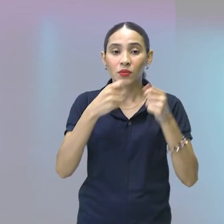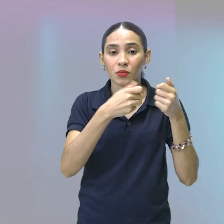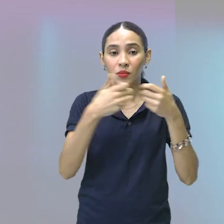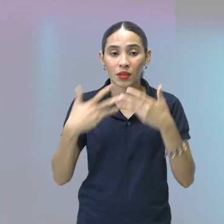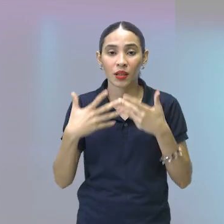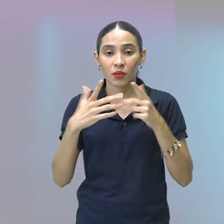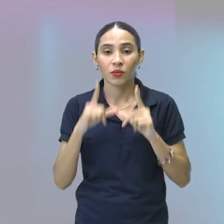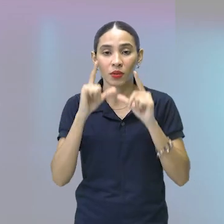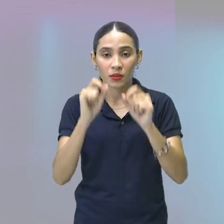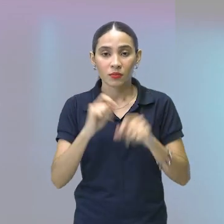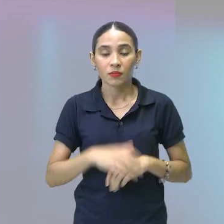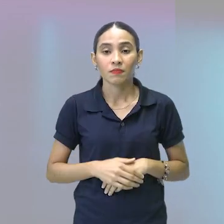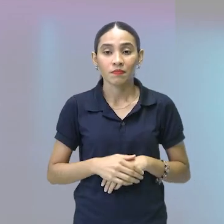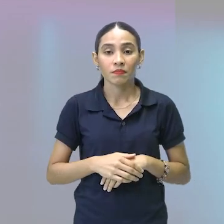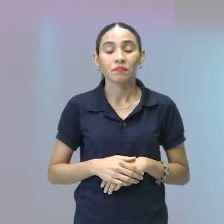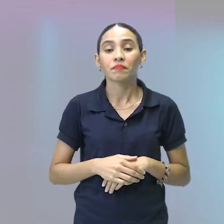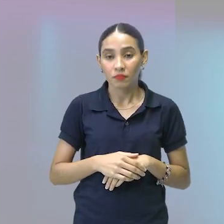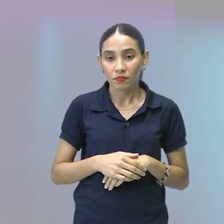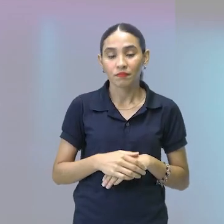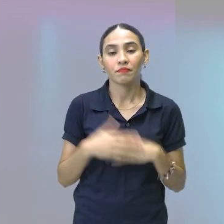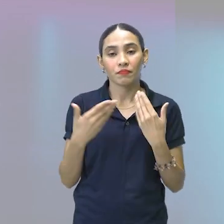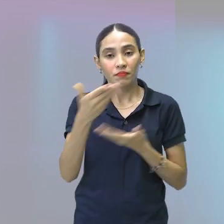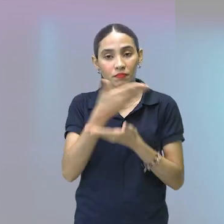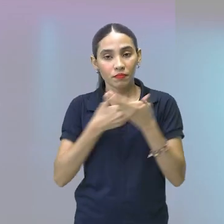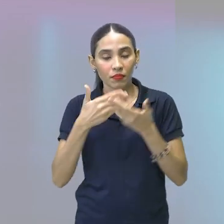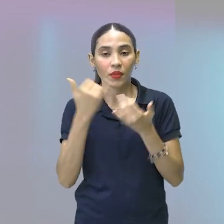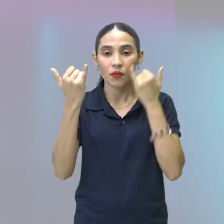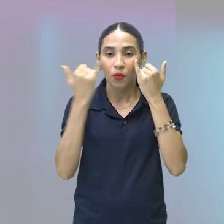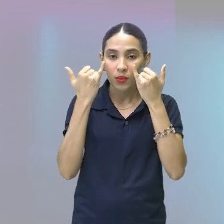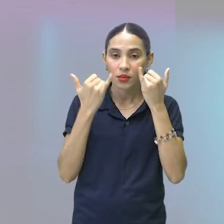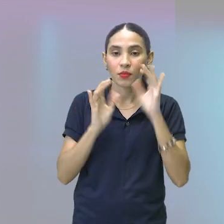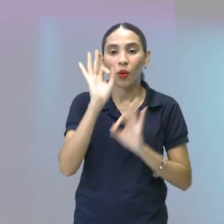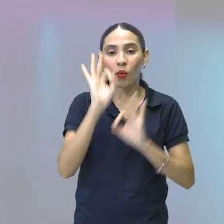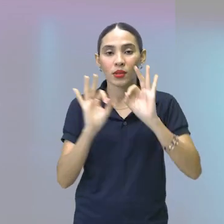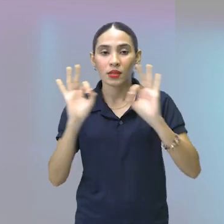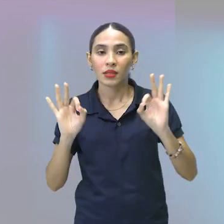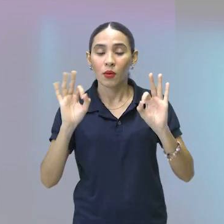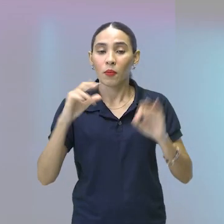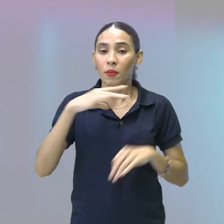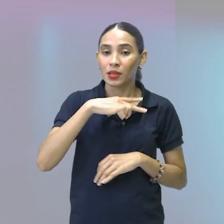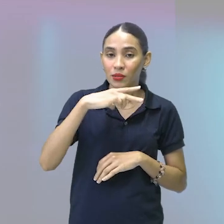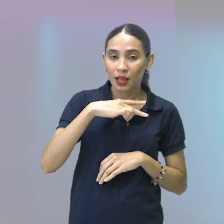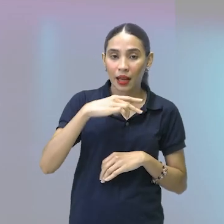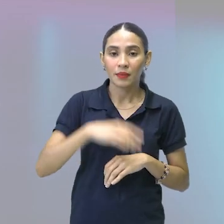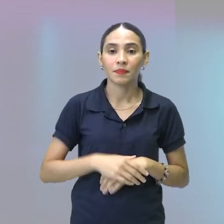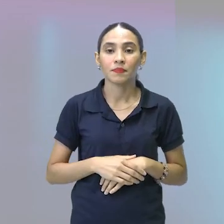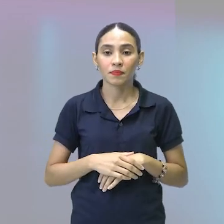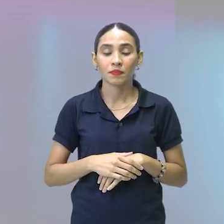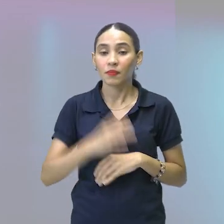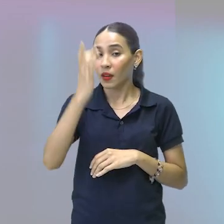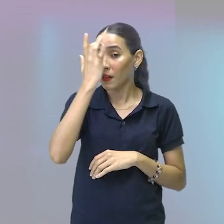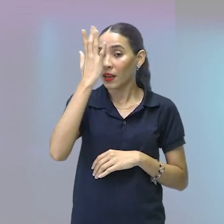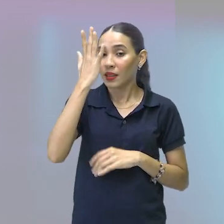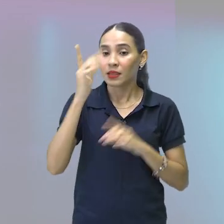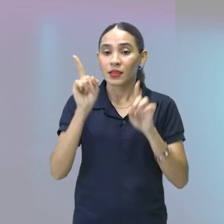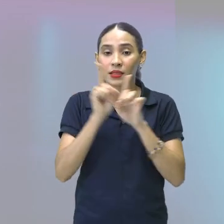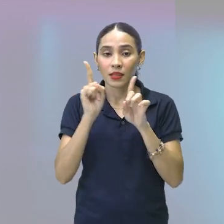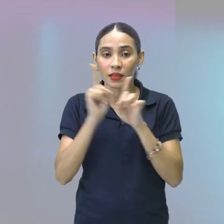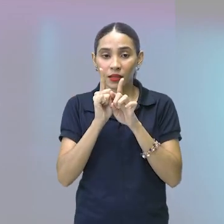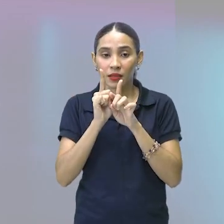possível citar troca de informações, organização pessoal,